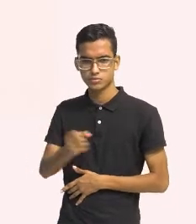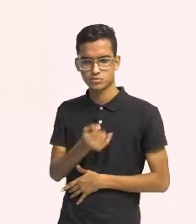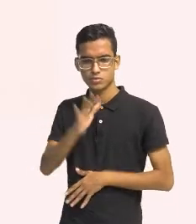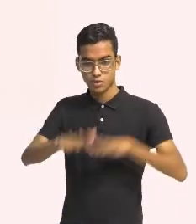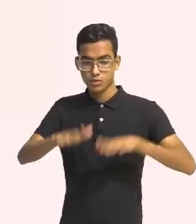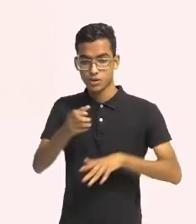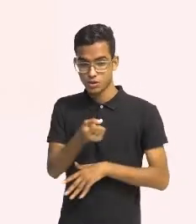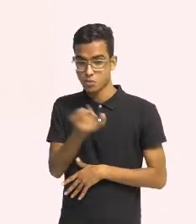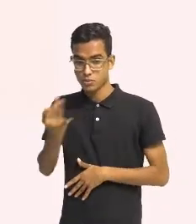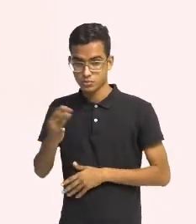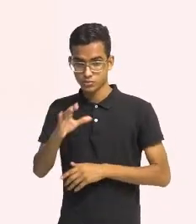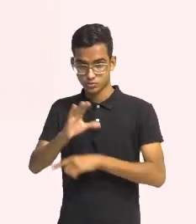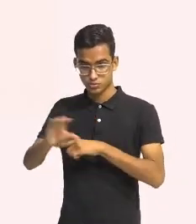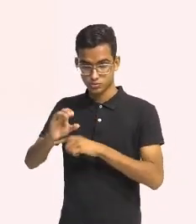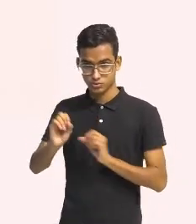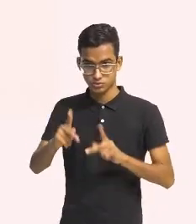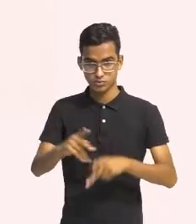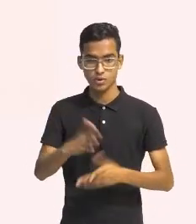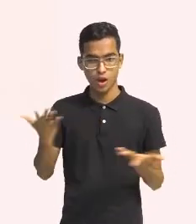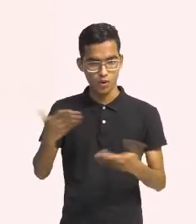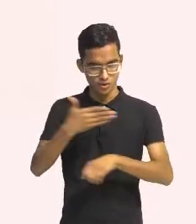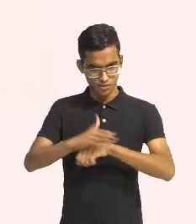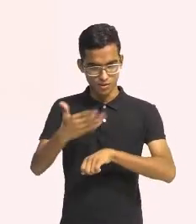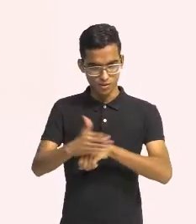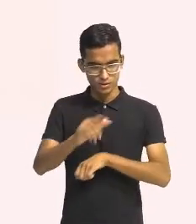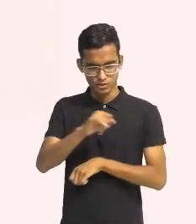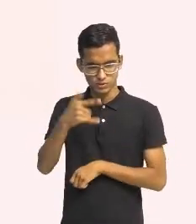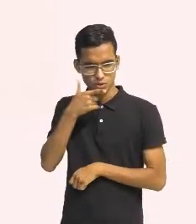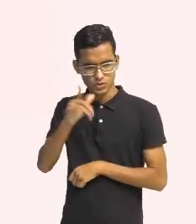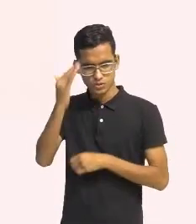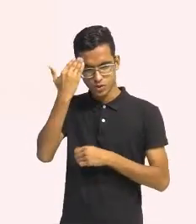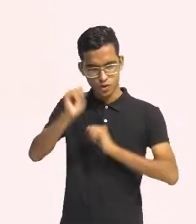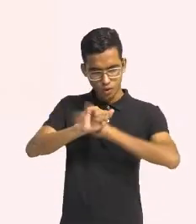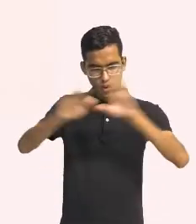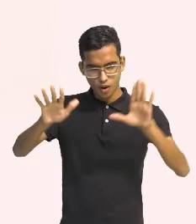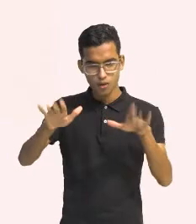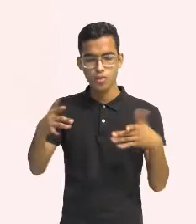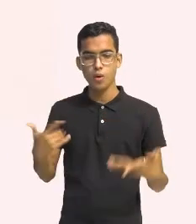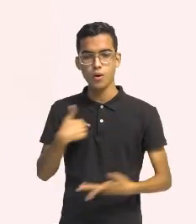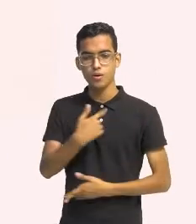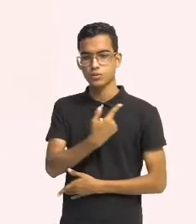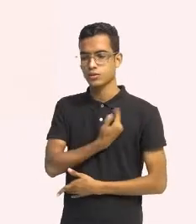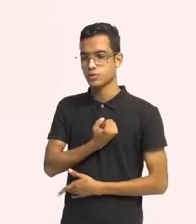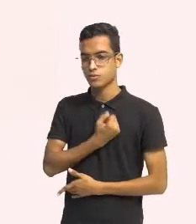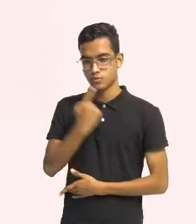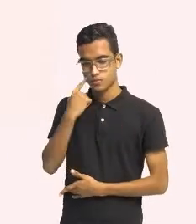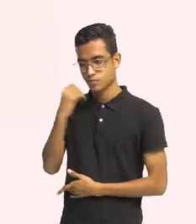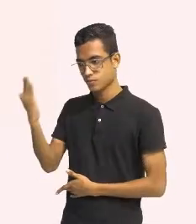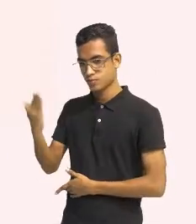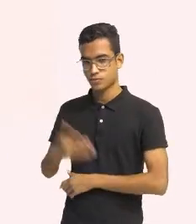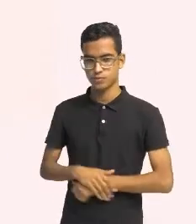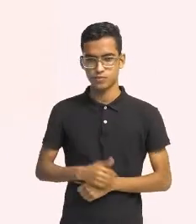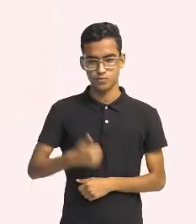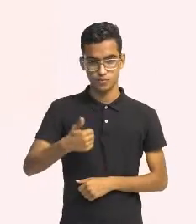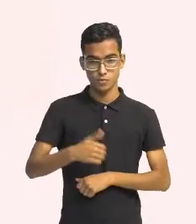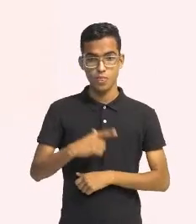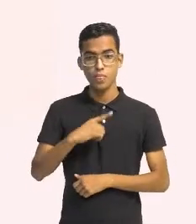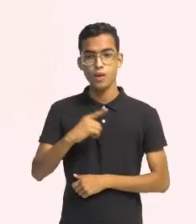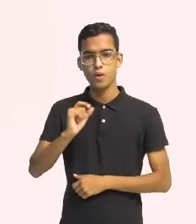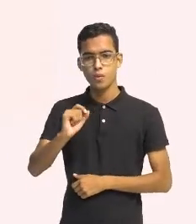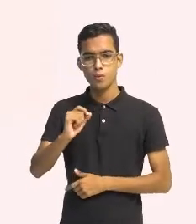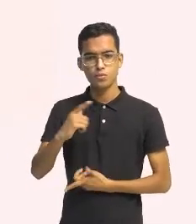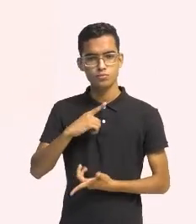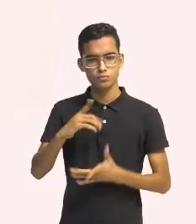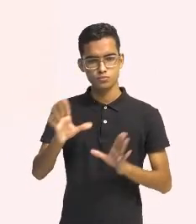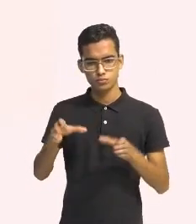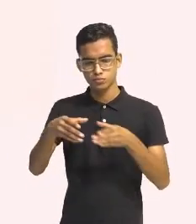Agora sim, bora para a prática? Bora ver se vocês entenderam? Então, aqui a gente tem uma cadeia ramificada. Beleza, por